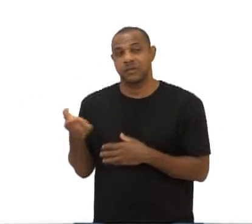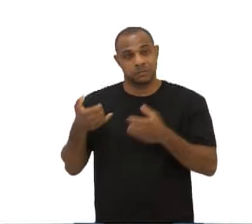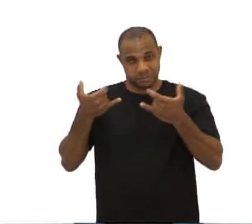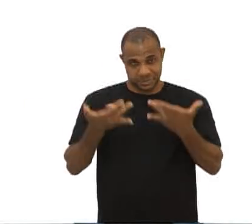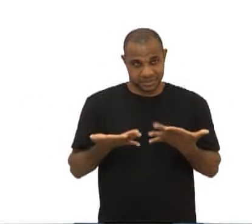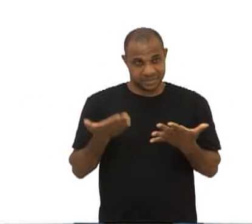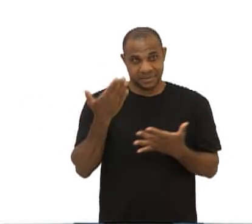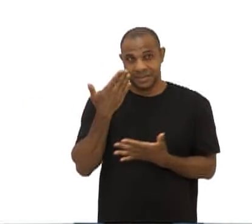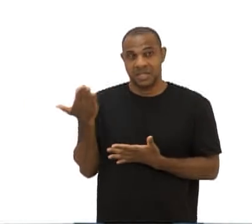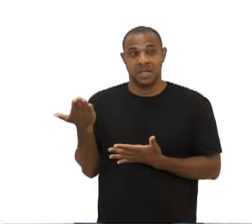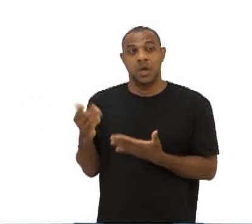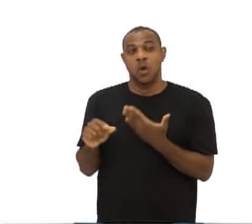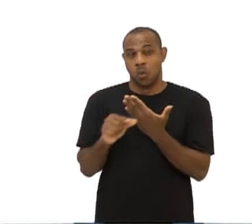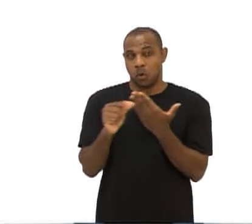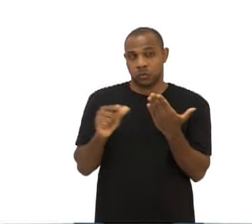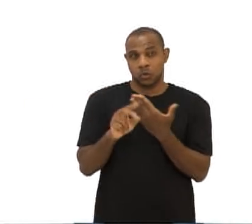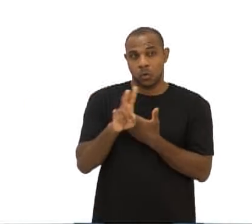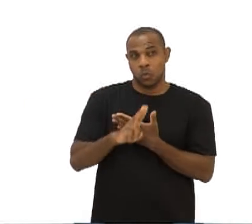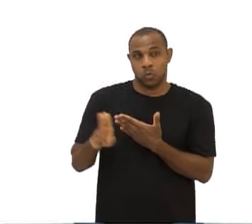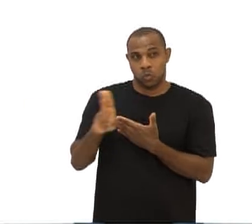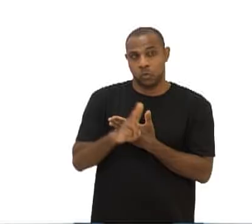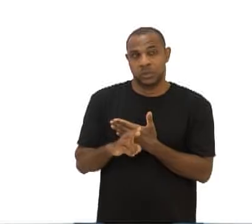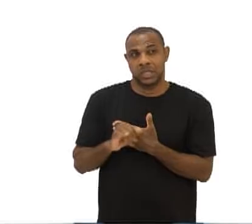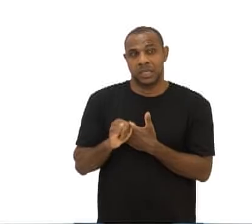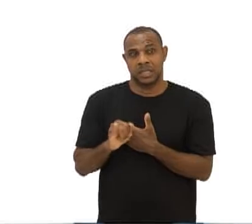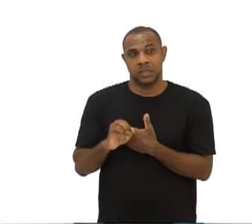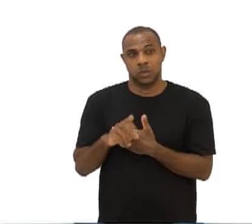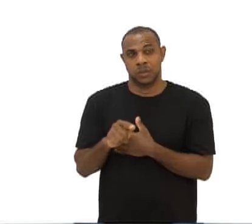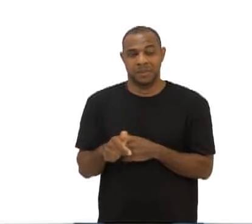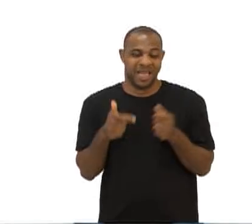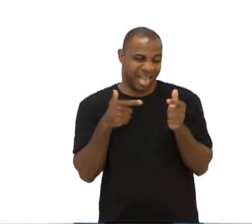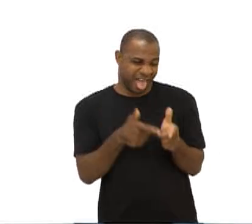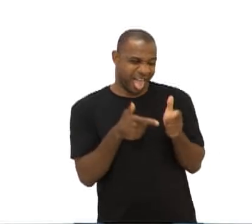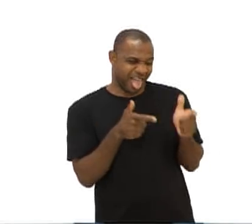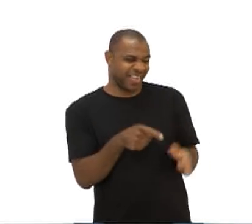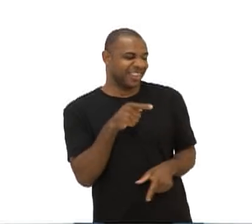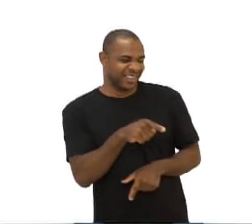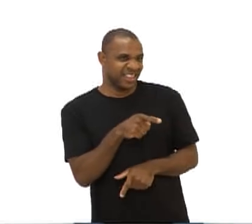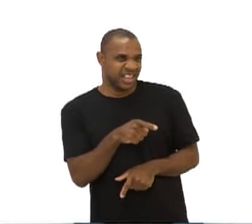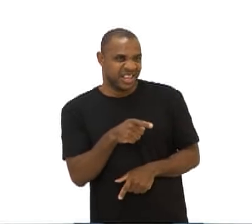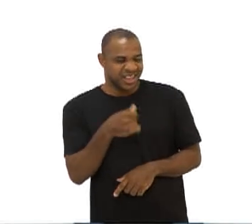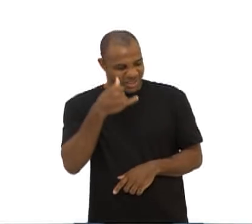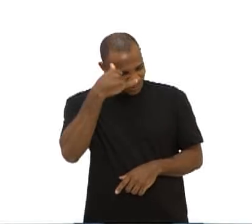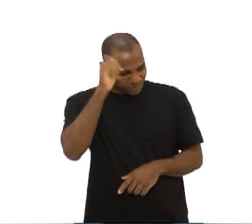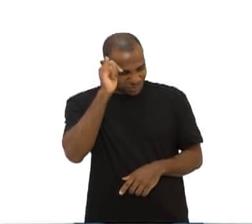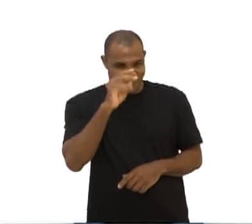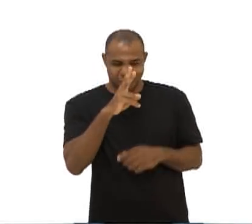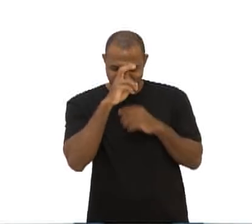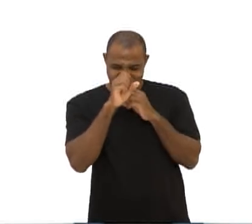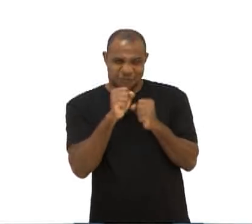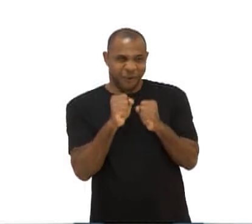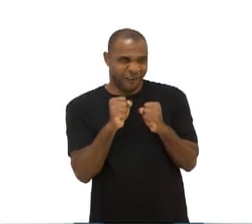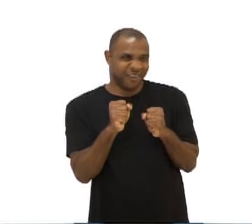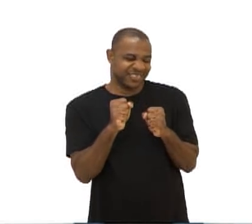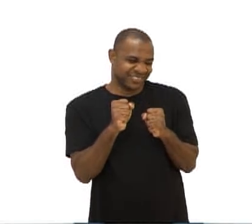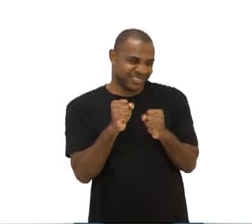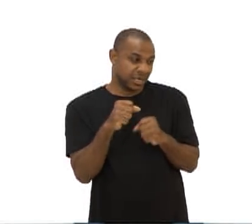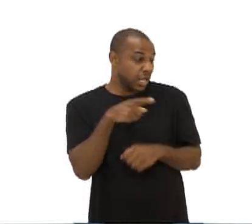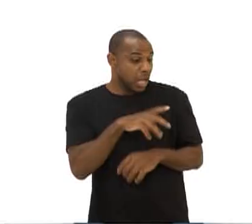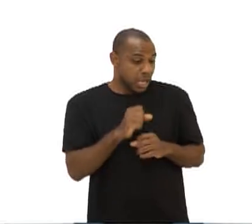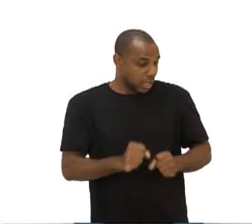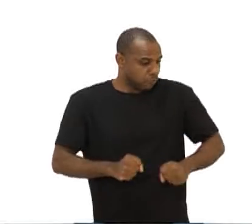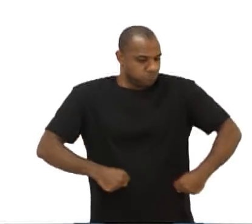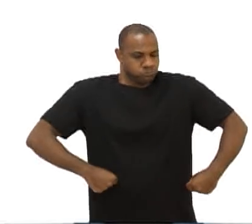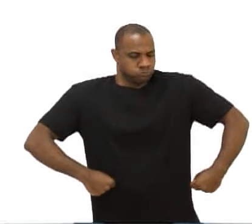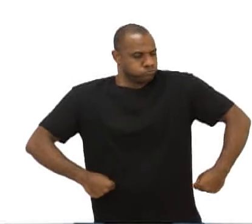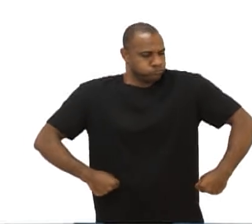porquê. O autor usa a ironia ao zombar do boi forte e impotente. Na verdade, ele é